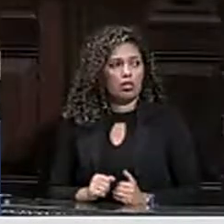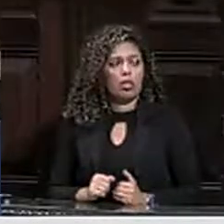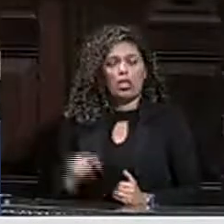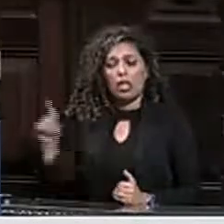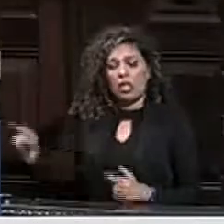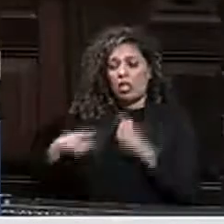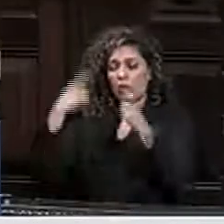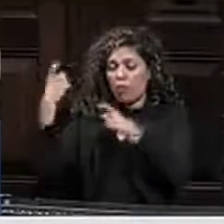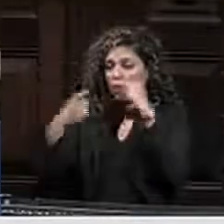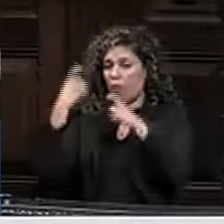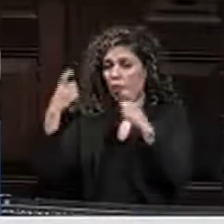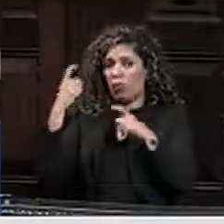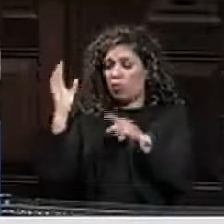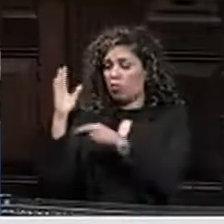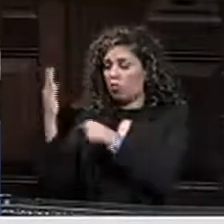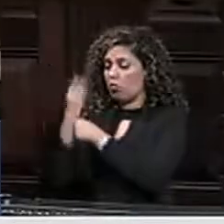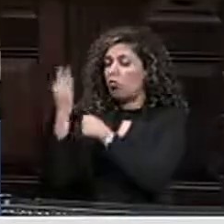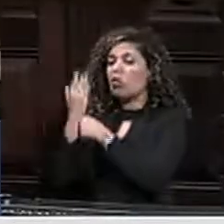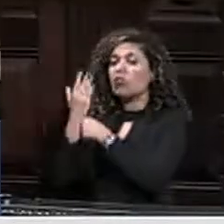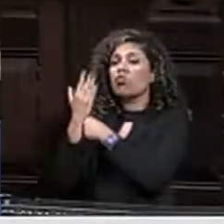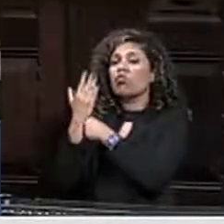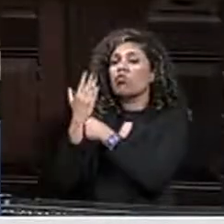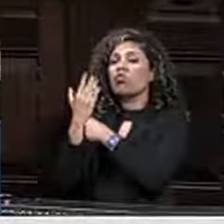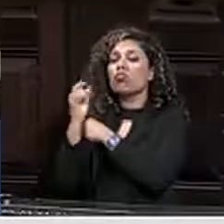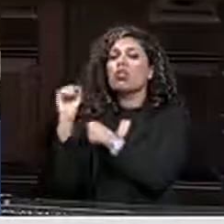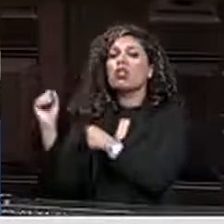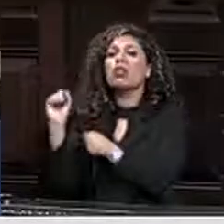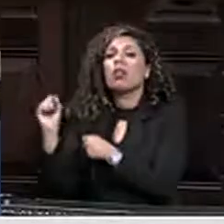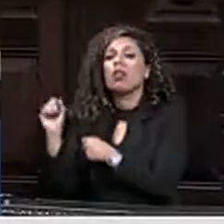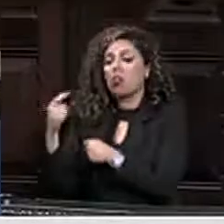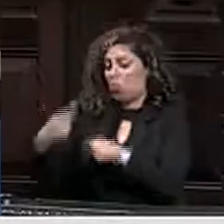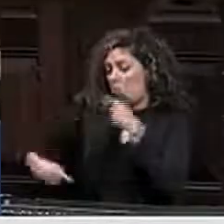única e exclusivamente aquelas políticas de caráter